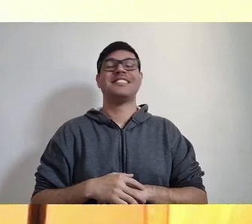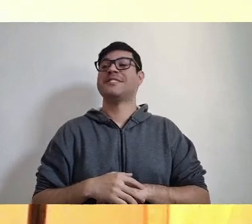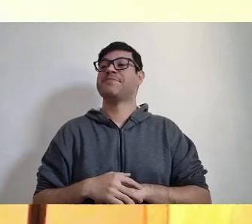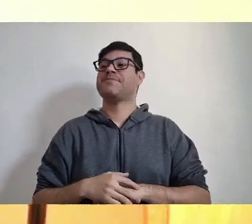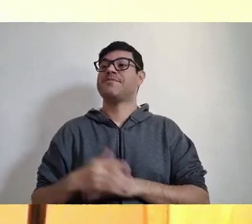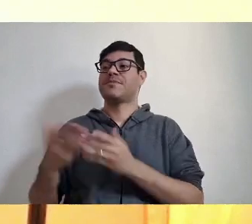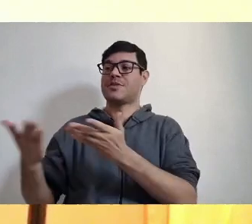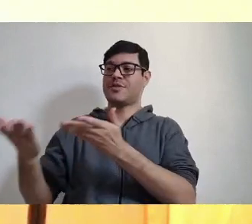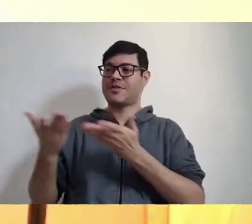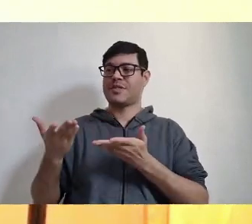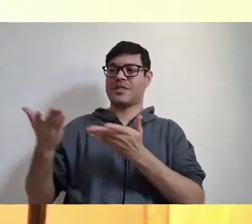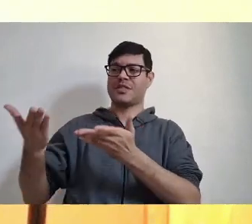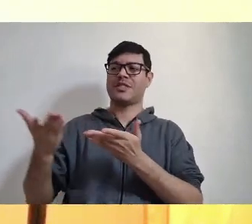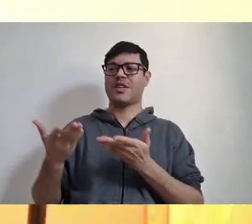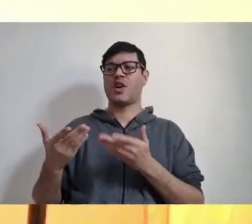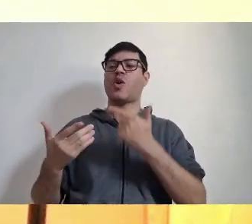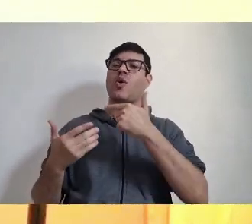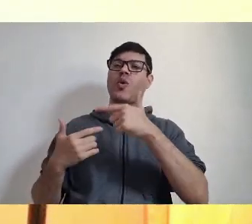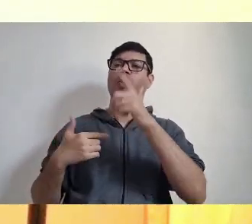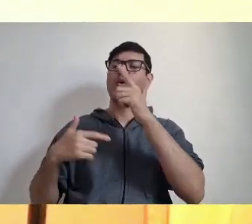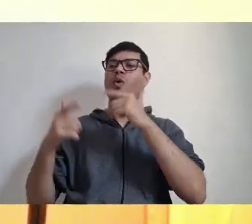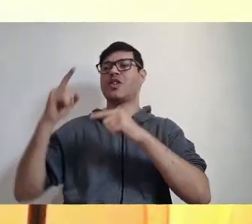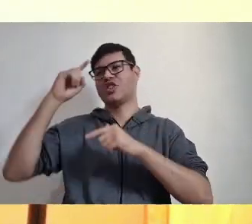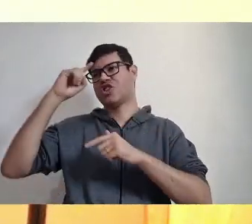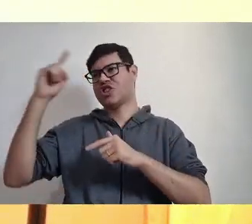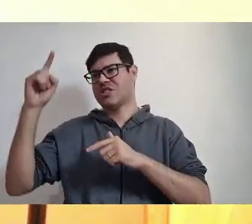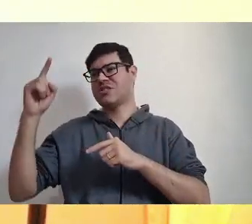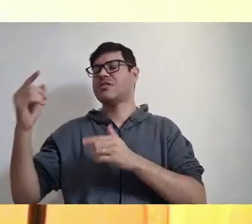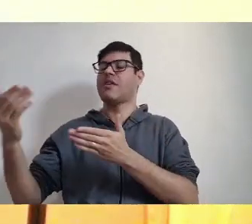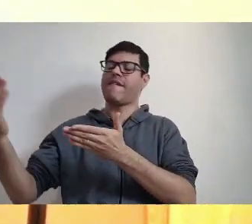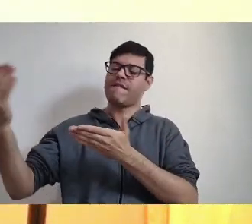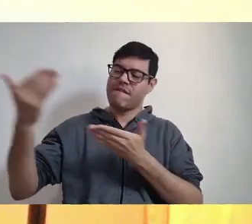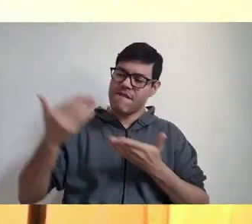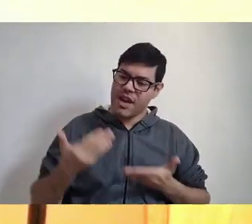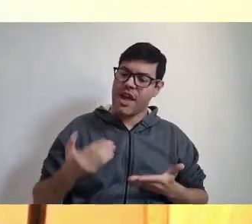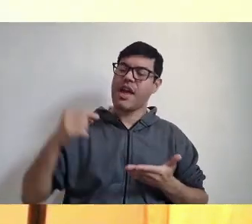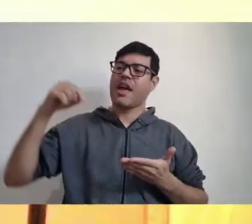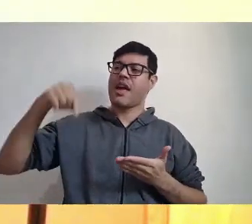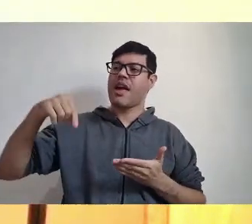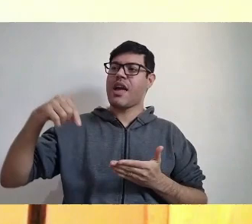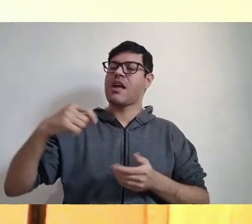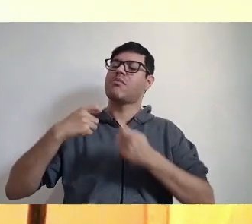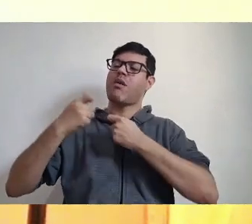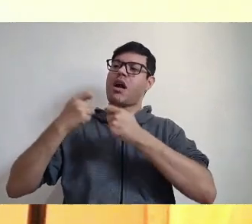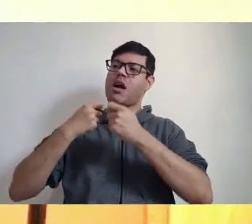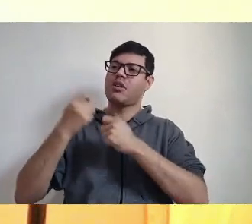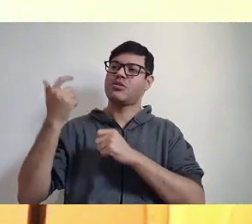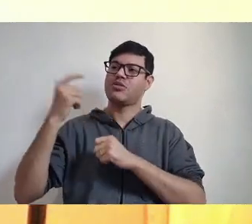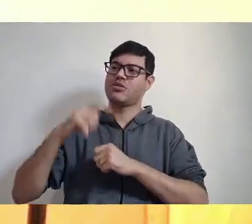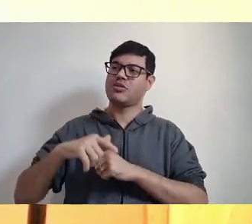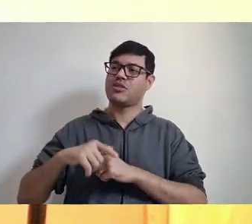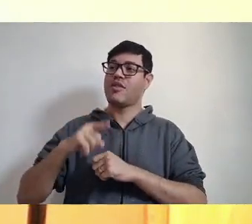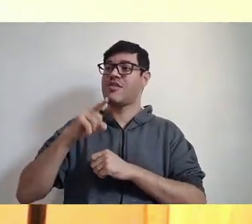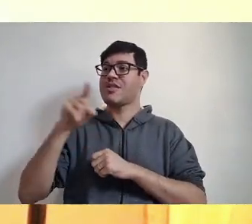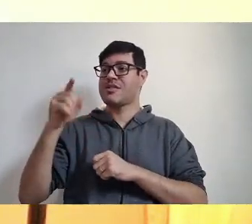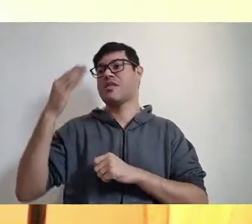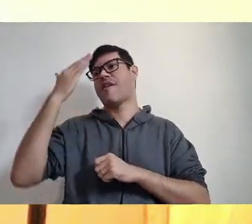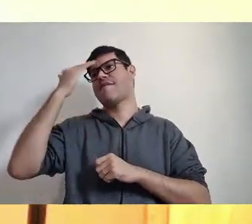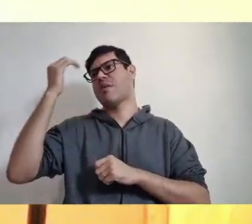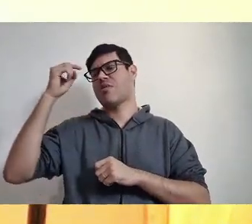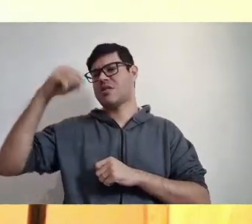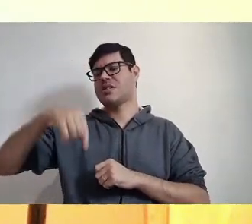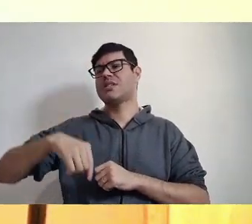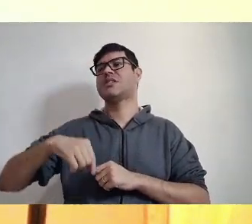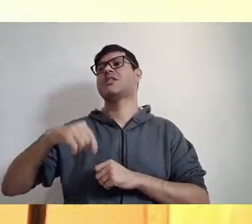volte outras vezes, né? Obrigada. Para a gente poder comentar, porque aqui, as pessoas que vêm aqui que fazem a história de Araras. Você está fazendo a história